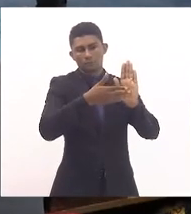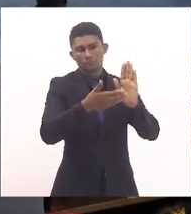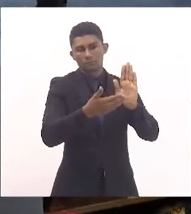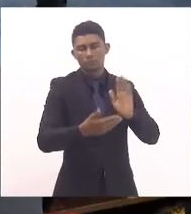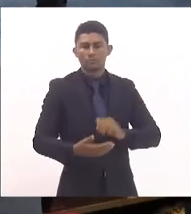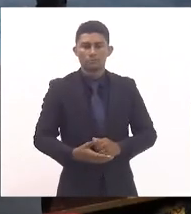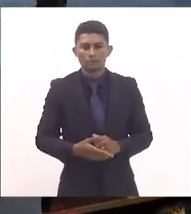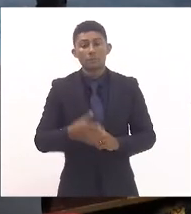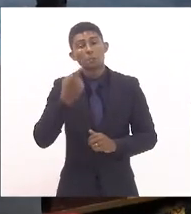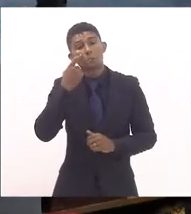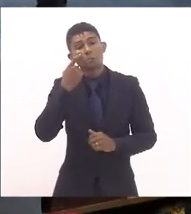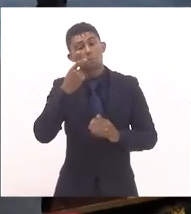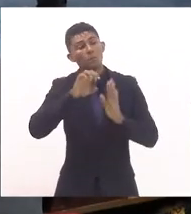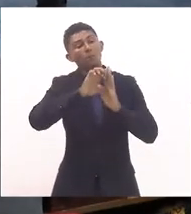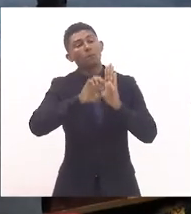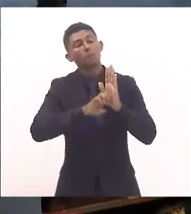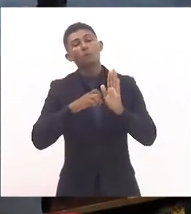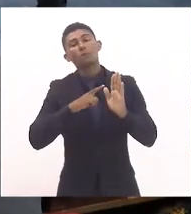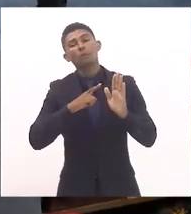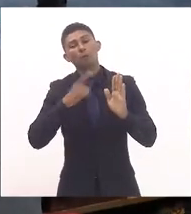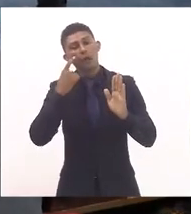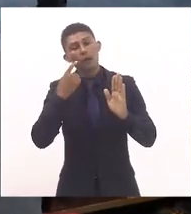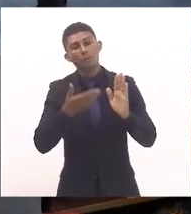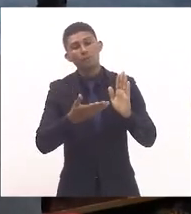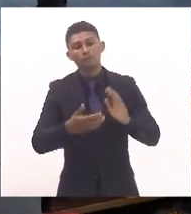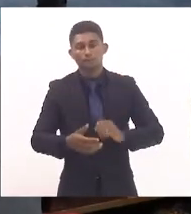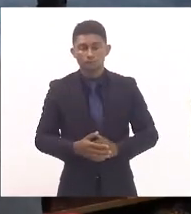Vê se tem emenda lá.